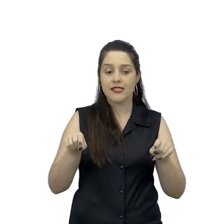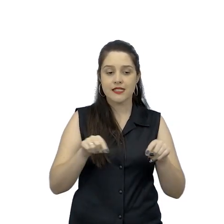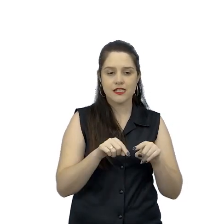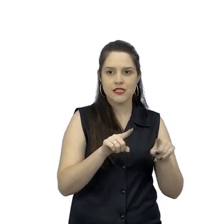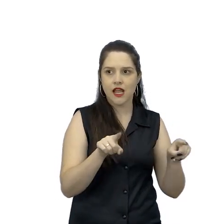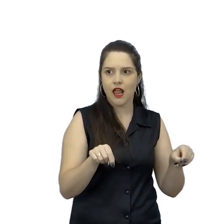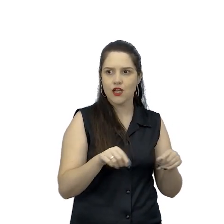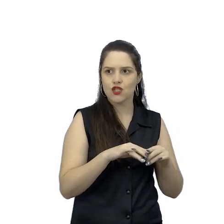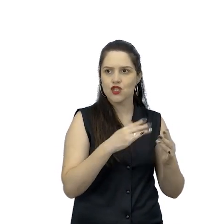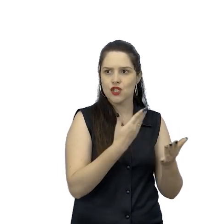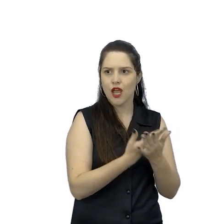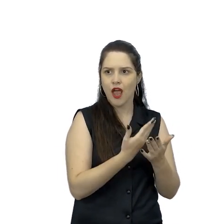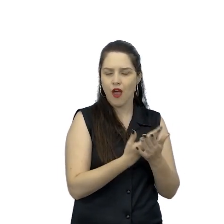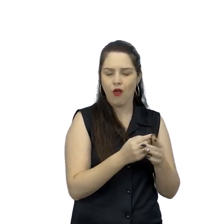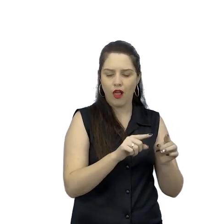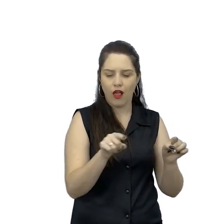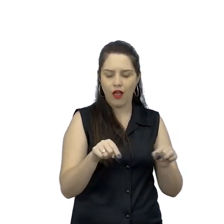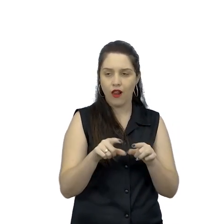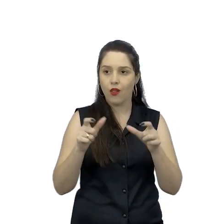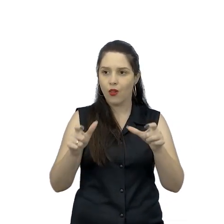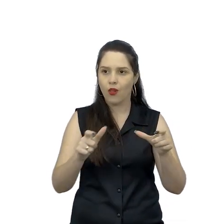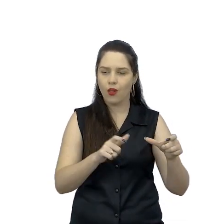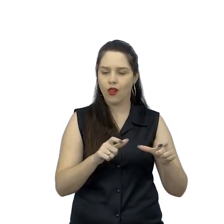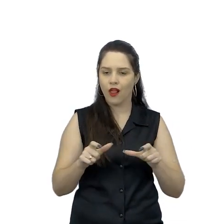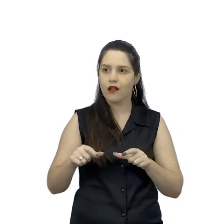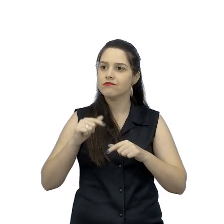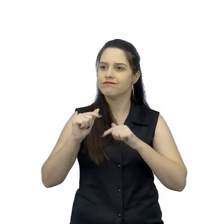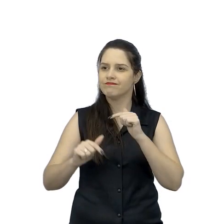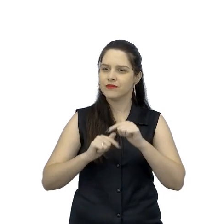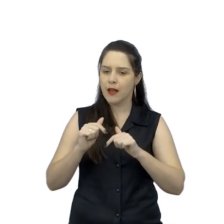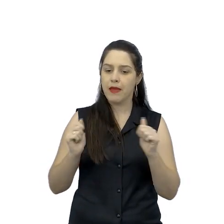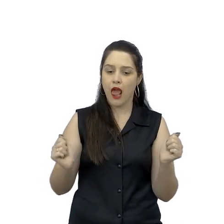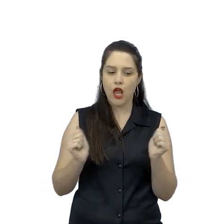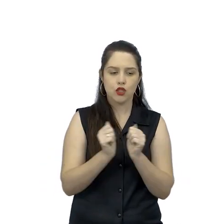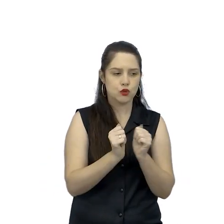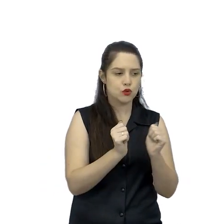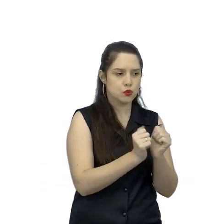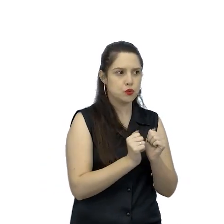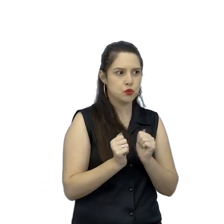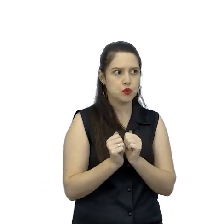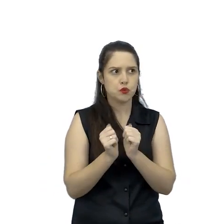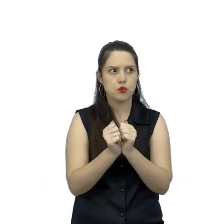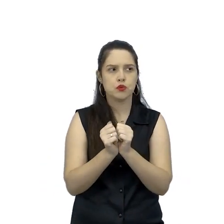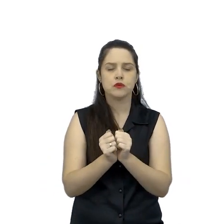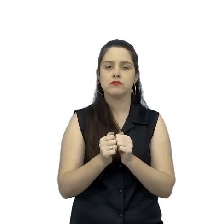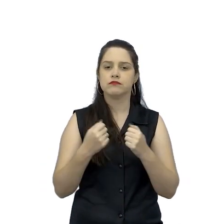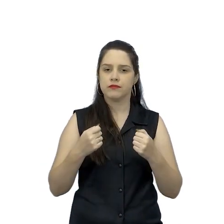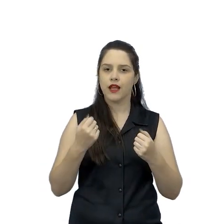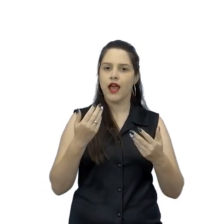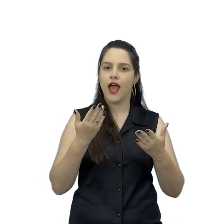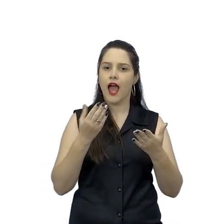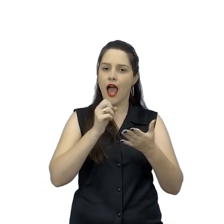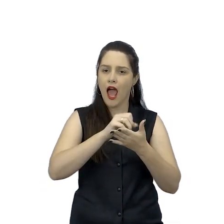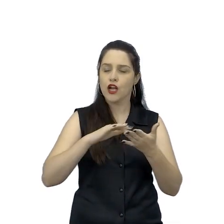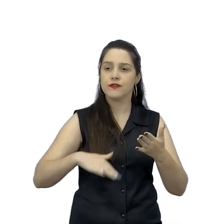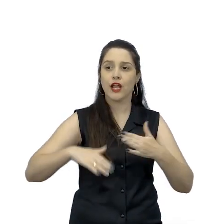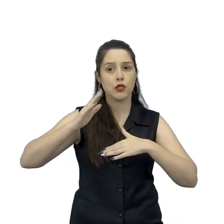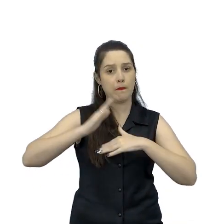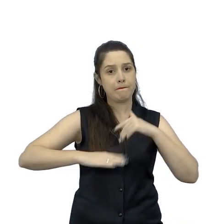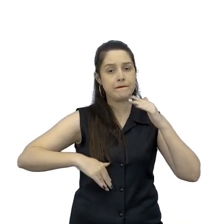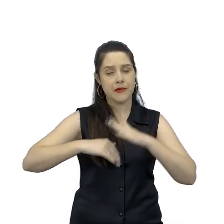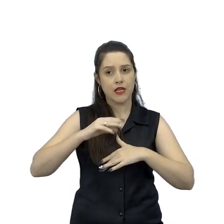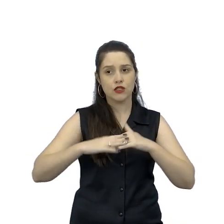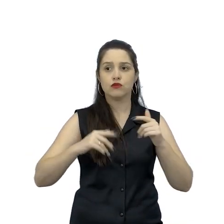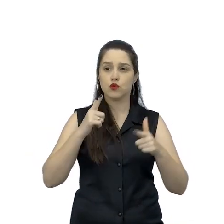a sala de aula torna-se o lugar de trabalhar os conteúdos já estudados, realizando atividades práticas como resolução